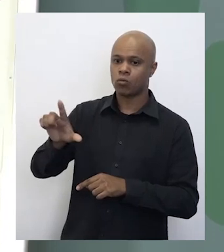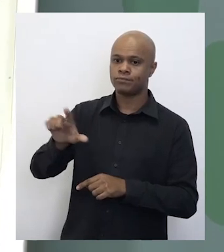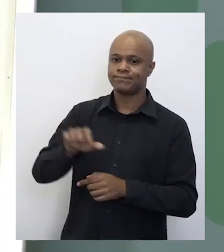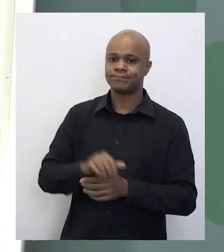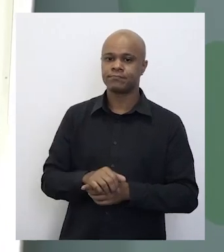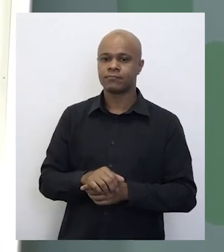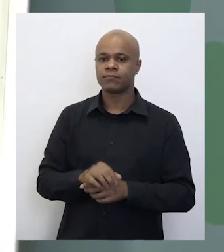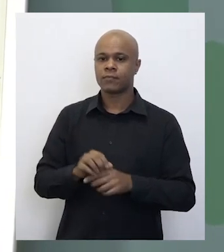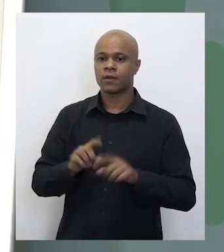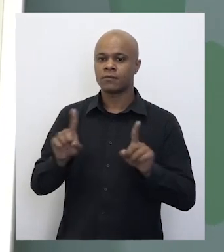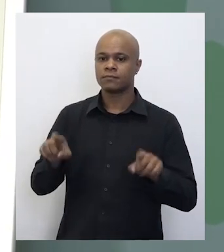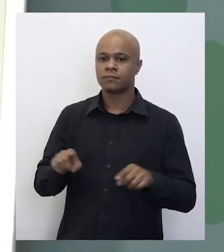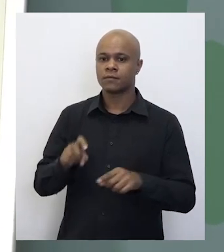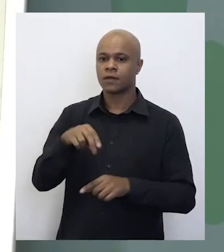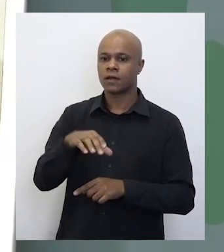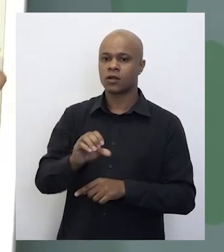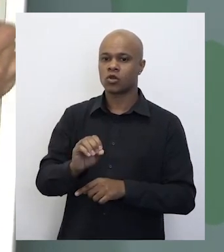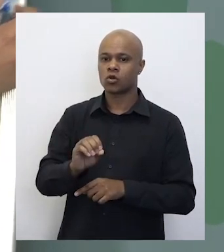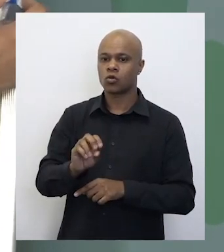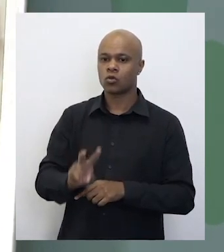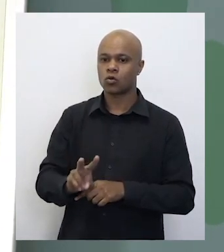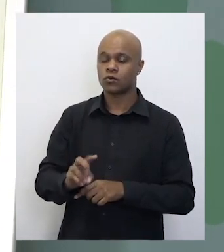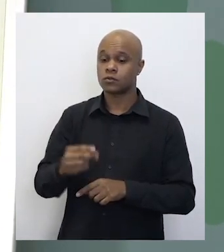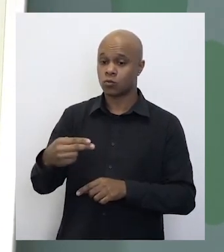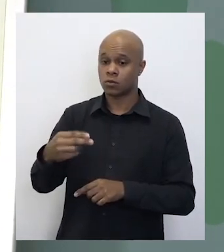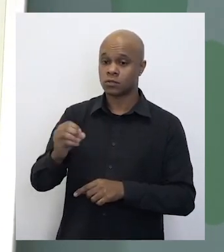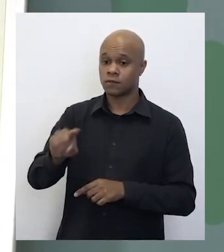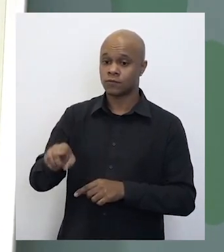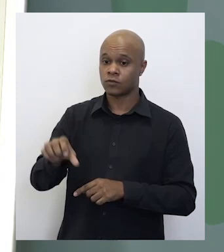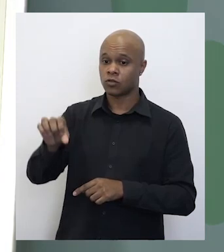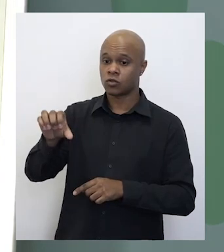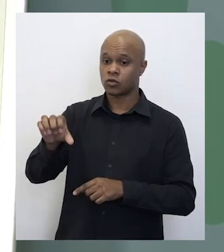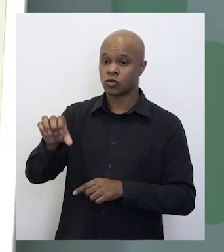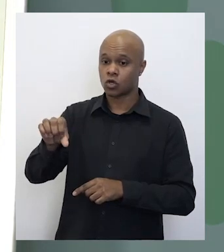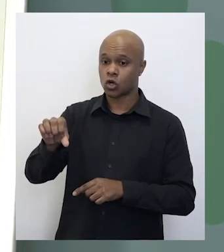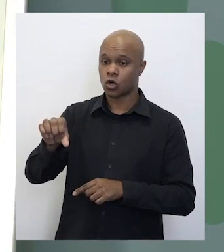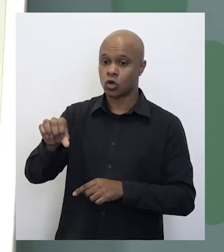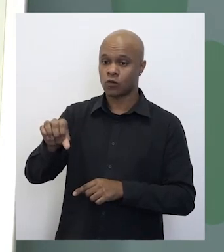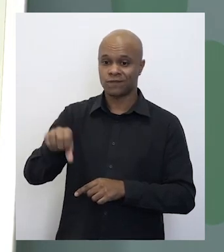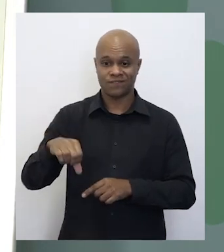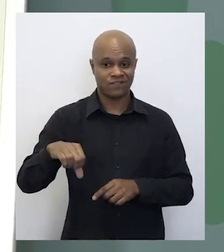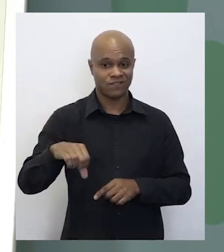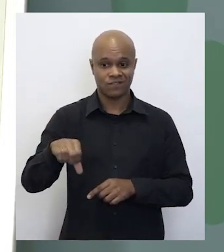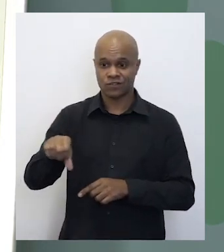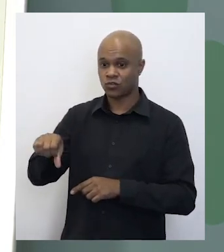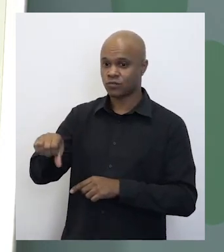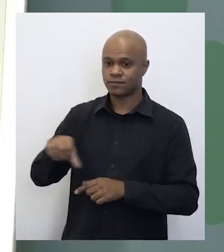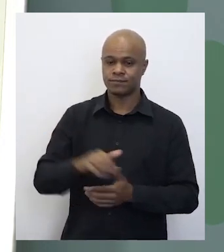do NO2 no equilíbrio? 0,9. Então, colocando aqui, ó, na fórmula, eu vou ter